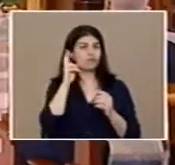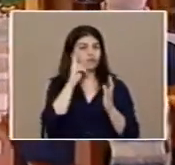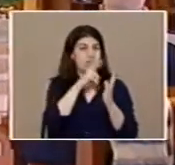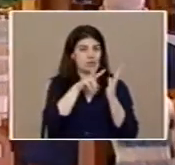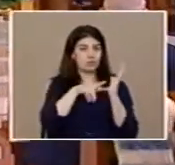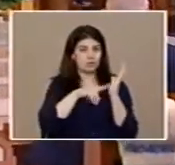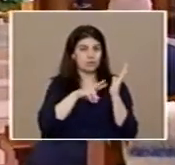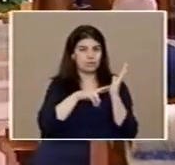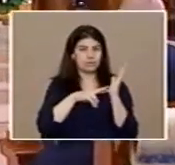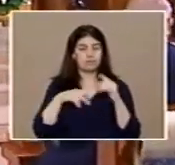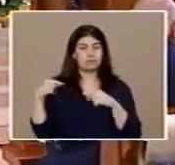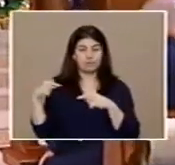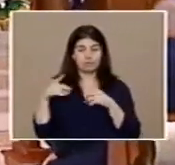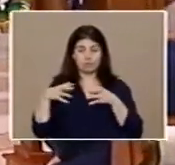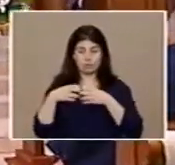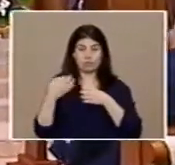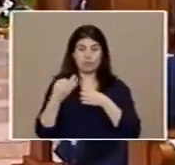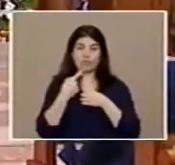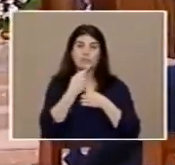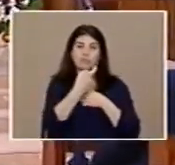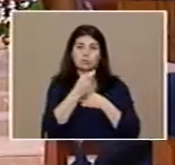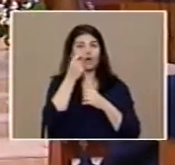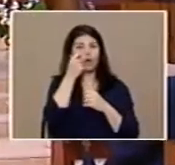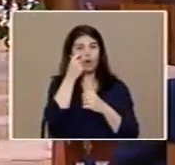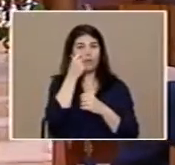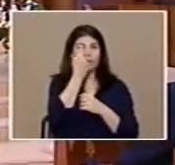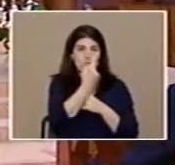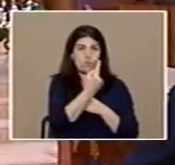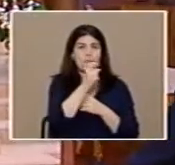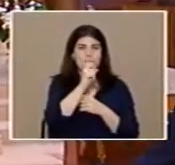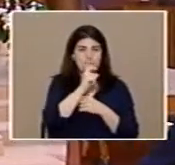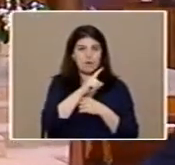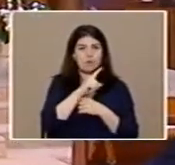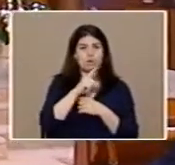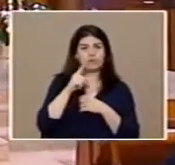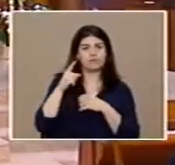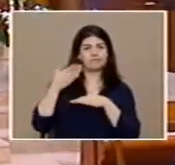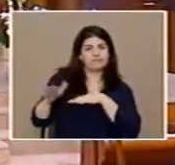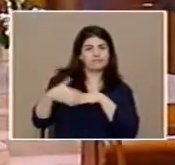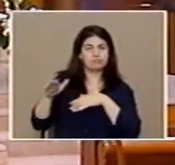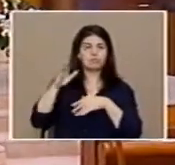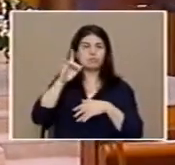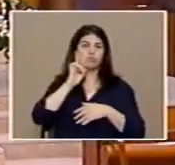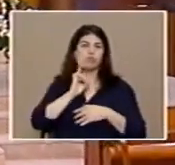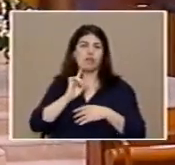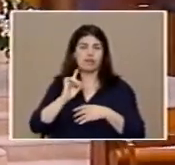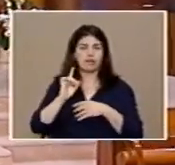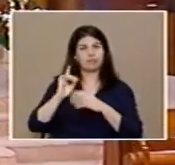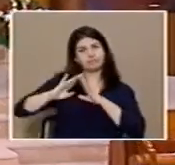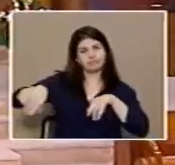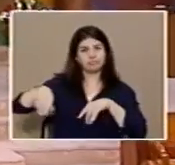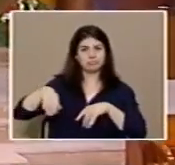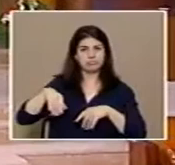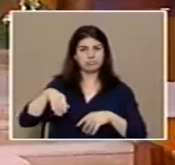evangelho pode um homem repudiar uma mulher Como pode um homem